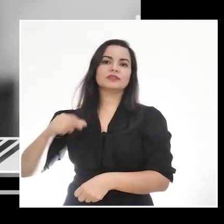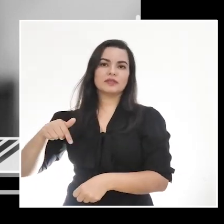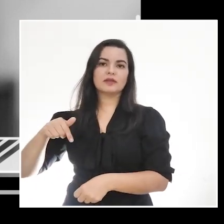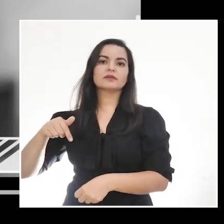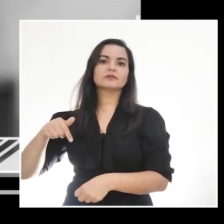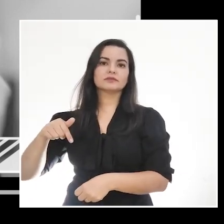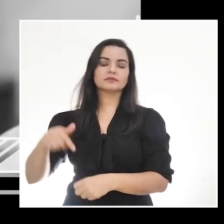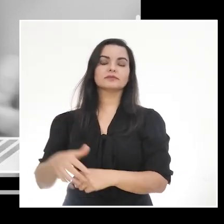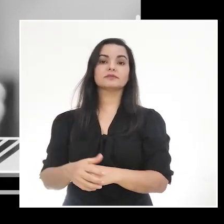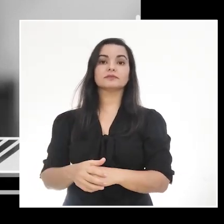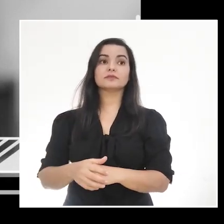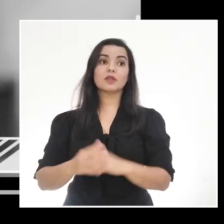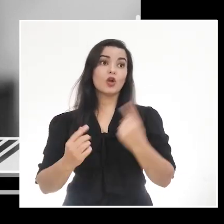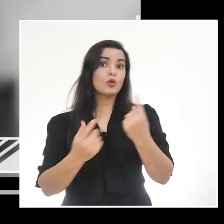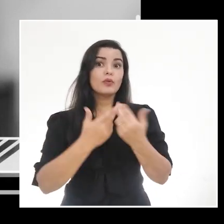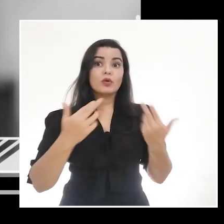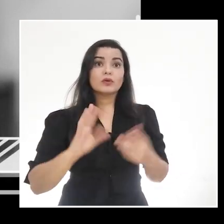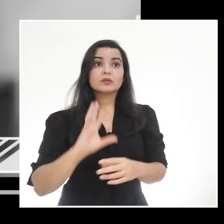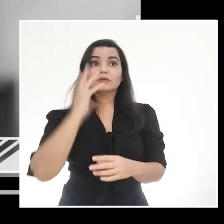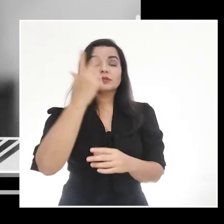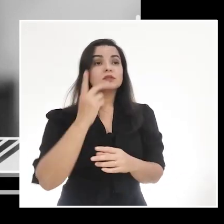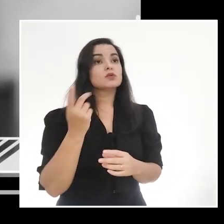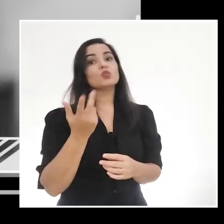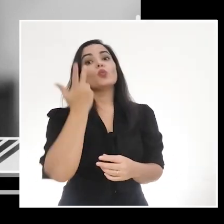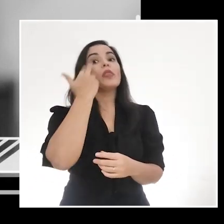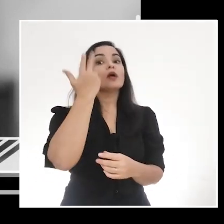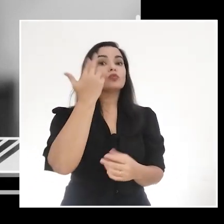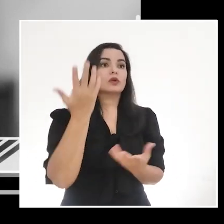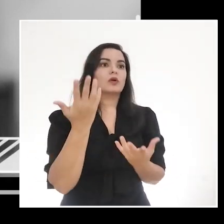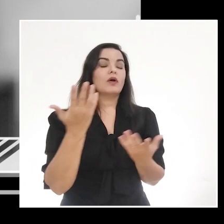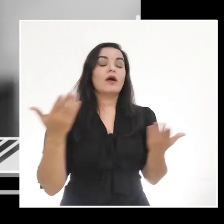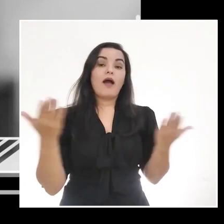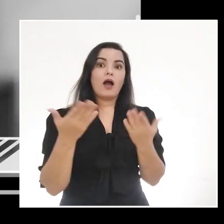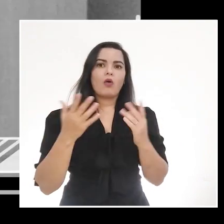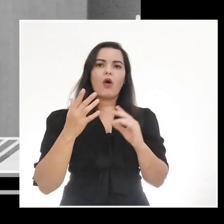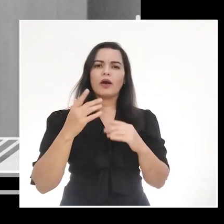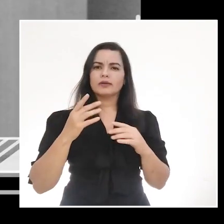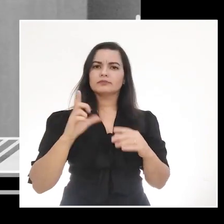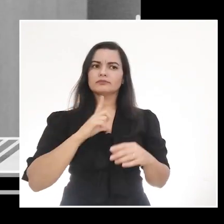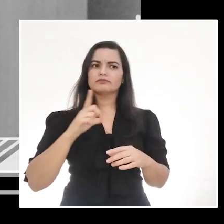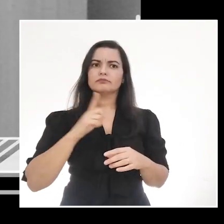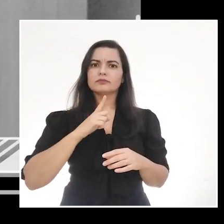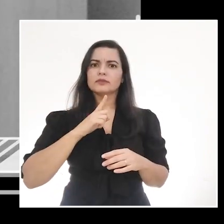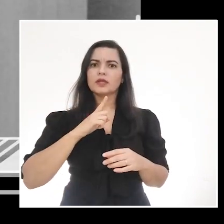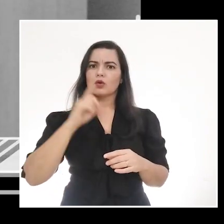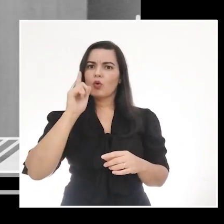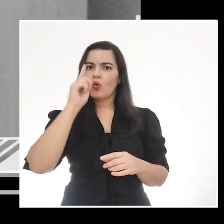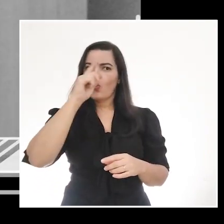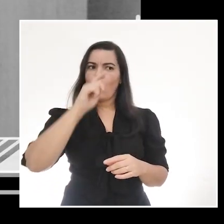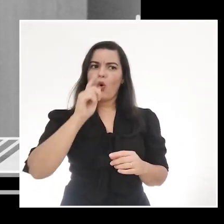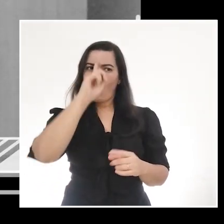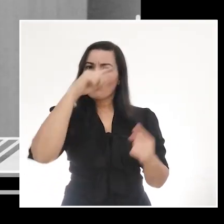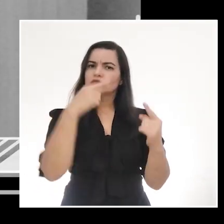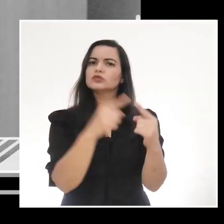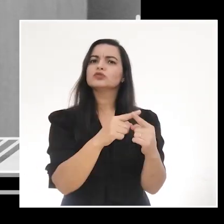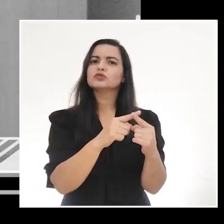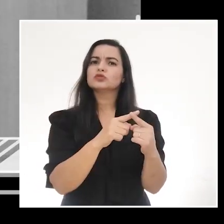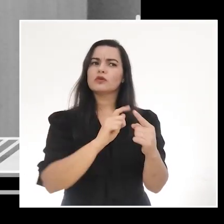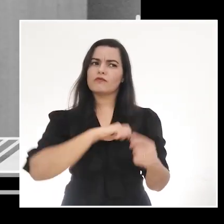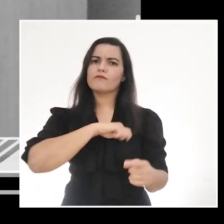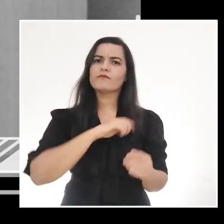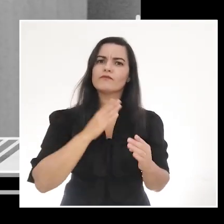minha história. Isso aconteceu no ano de 2007. É uma coisa que foi natural. Hoje ela